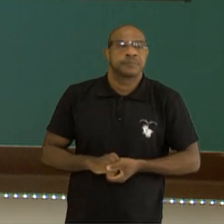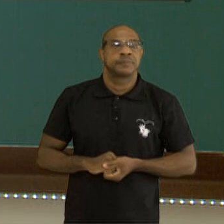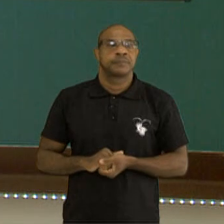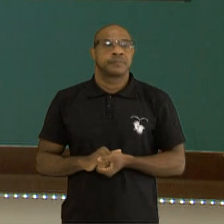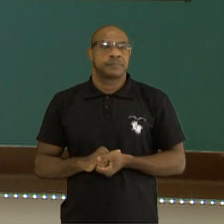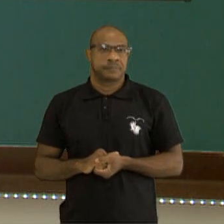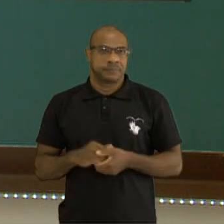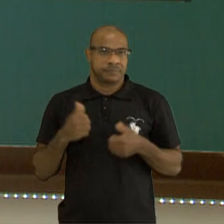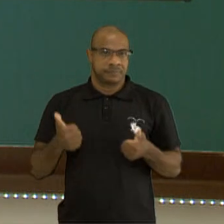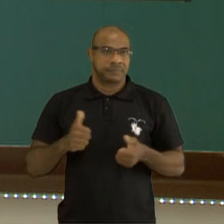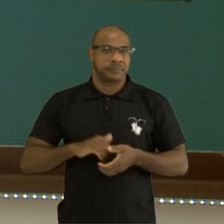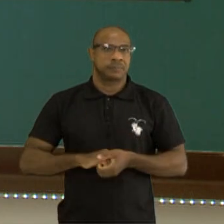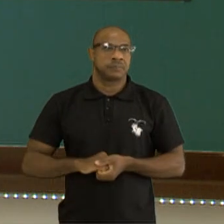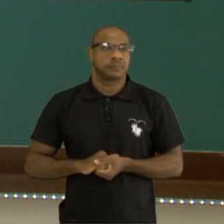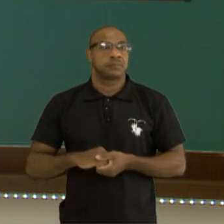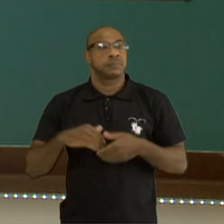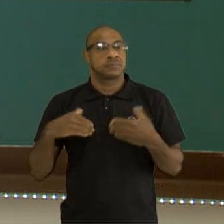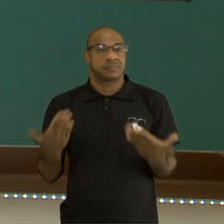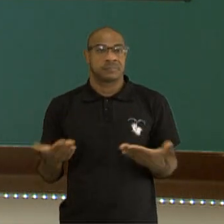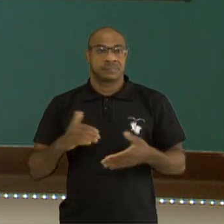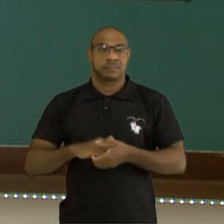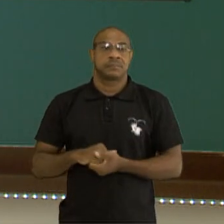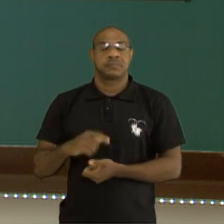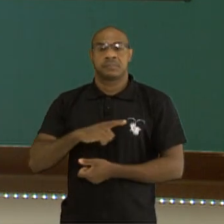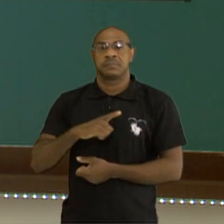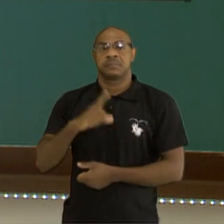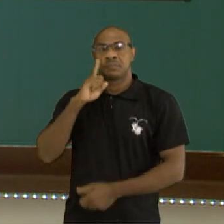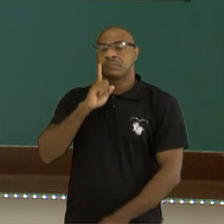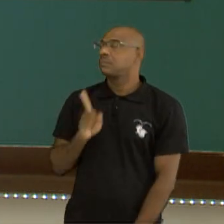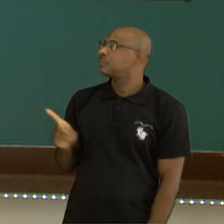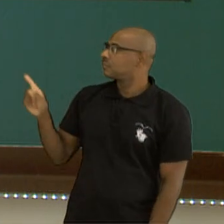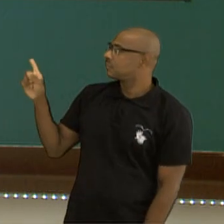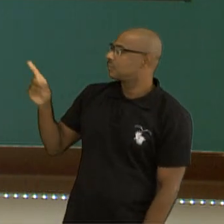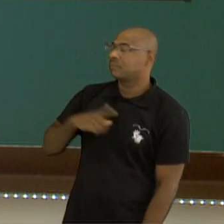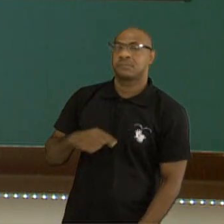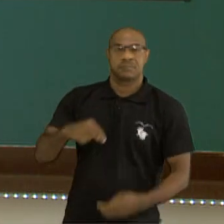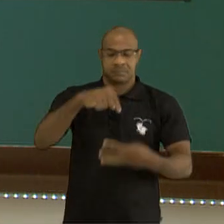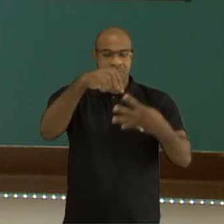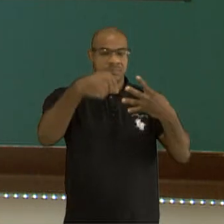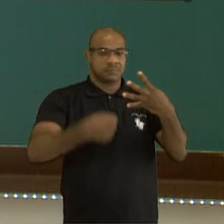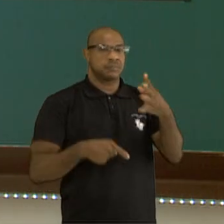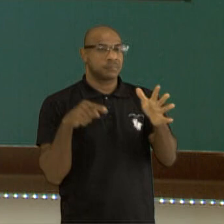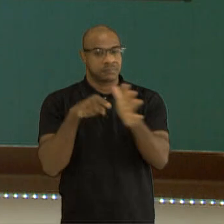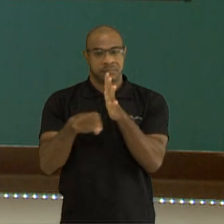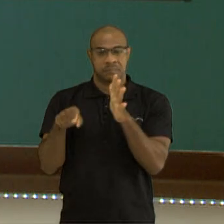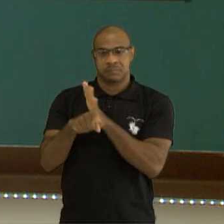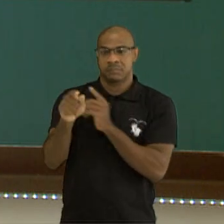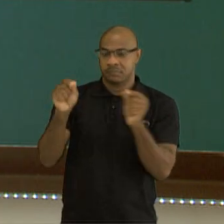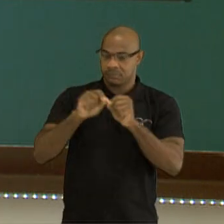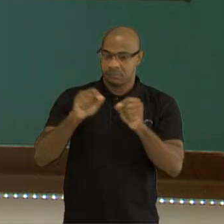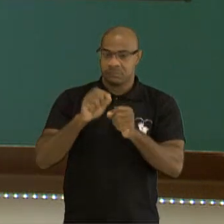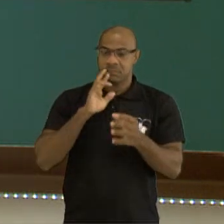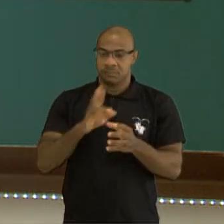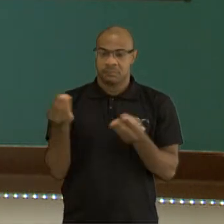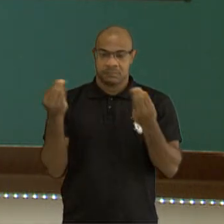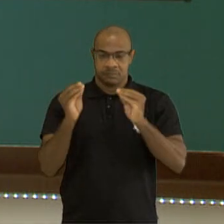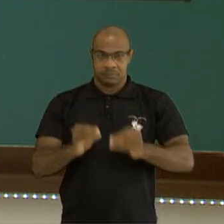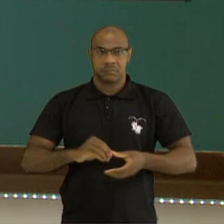texto. Sendo assim, eu tenho agora aqui 4 perguntas para que vocês possam fazer, tá